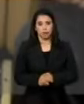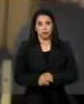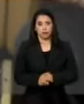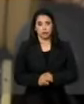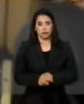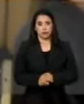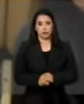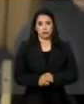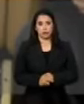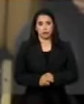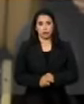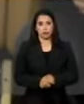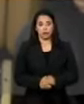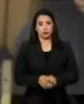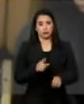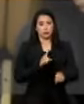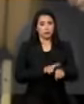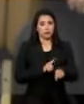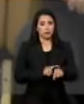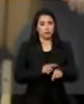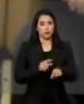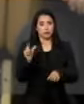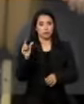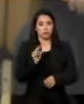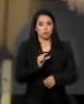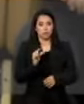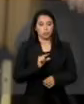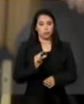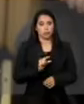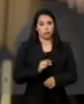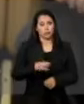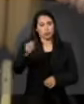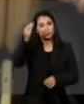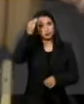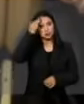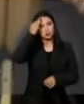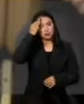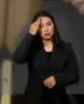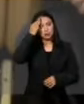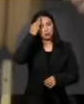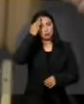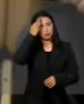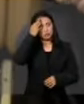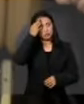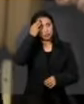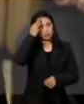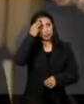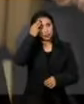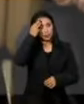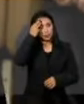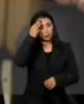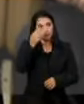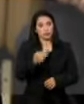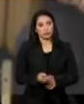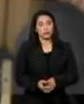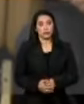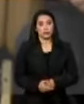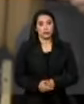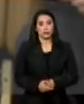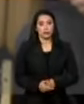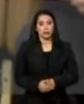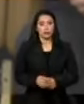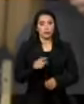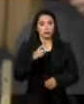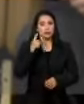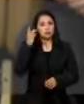tempo, é tentar colocar na mente de vossas excelências, talvez, uma dúvida com